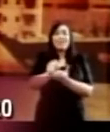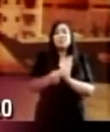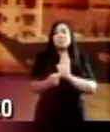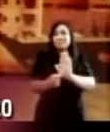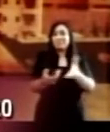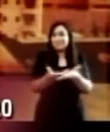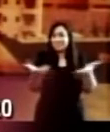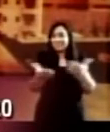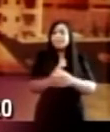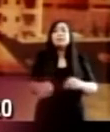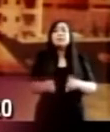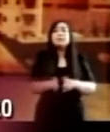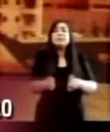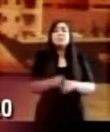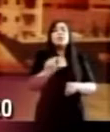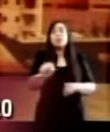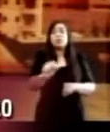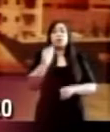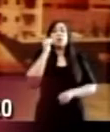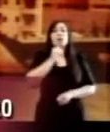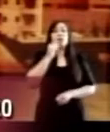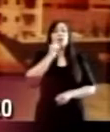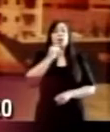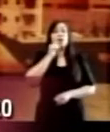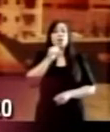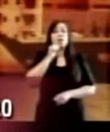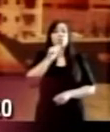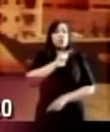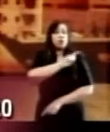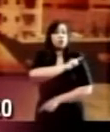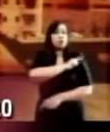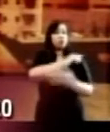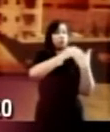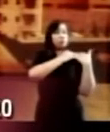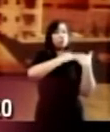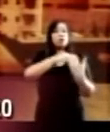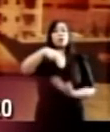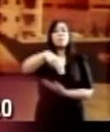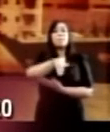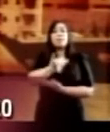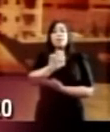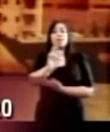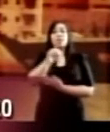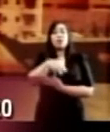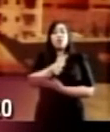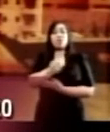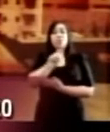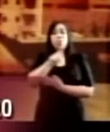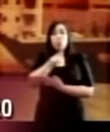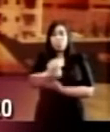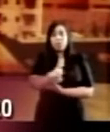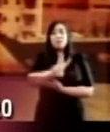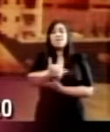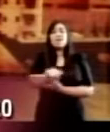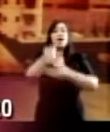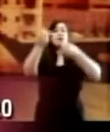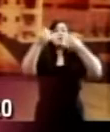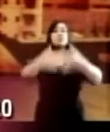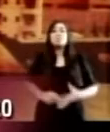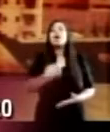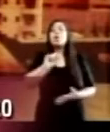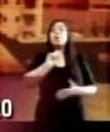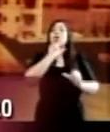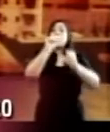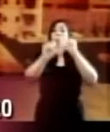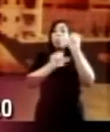na cidade e também da gerente da Vigilância Sanitária de Rio Preto, Miriam Volk, que vai falar sobre as alterações